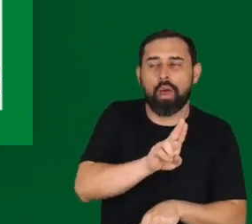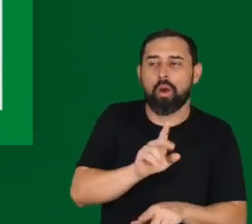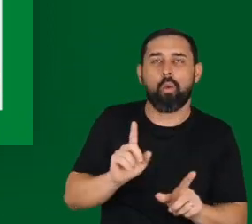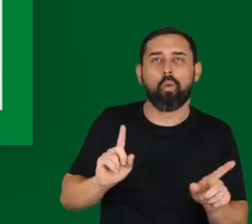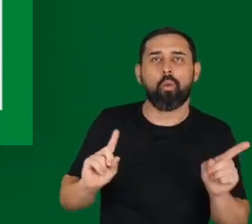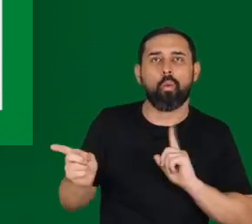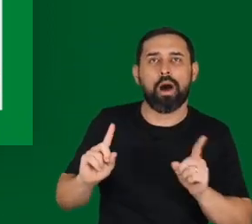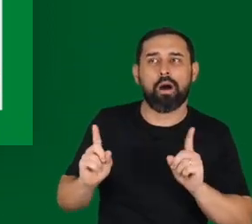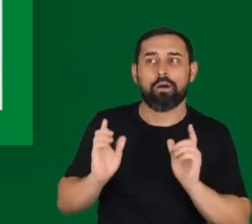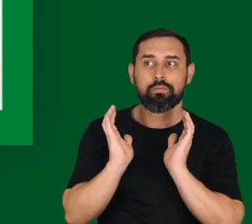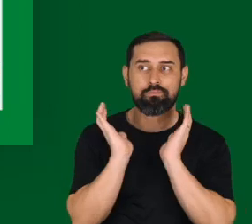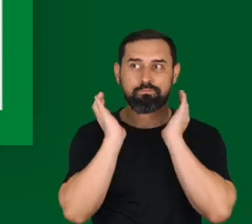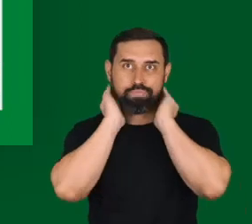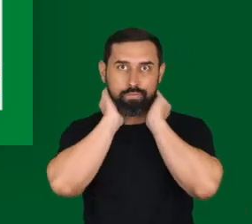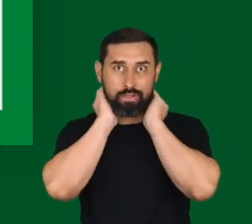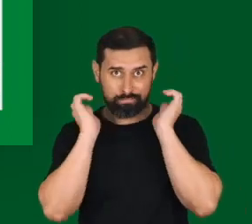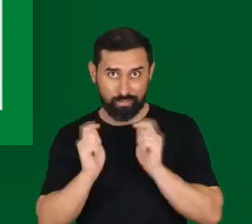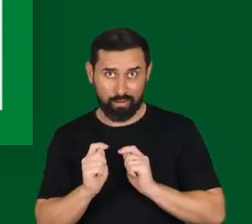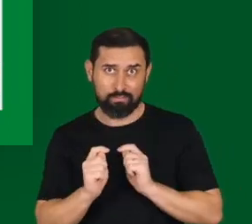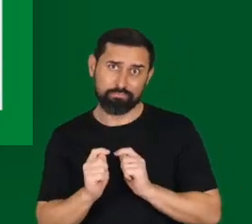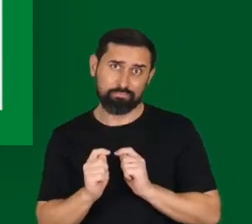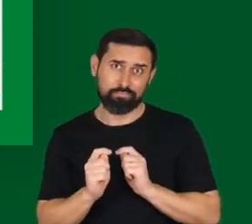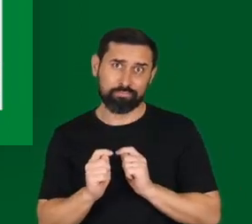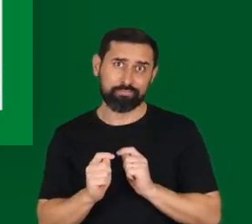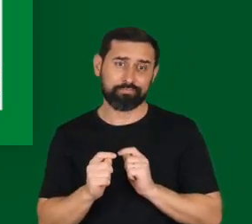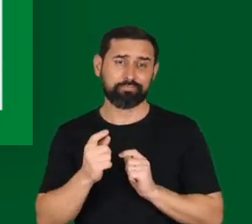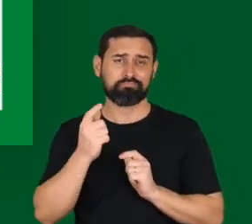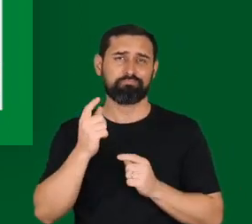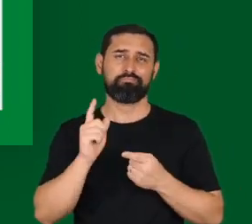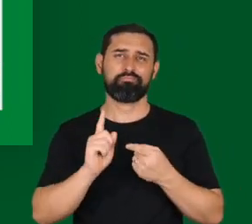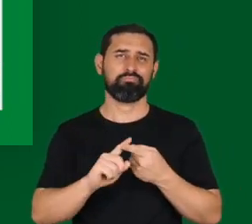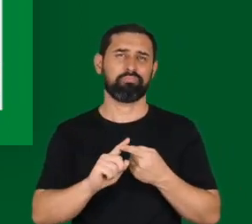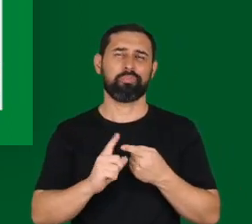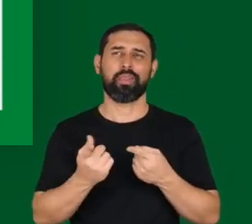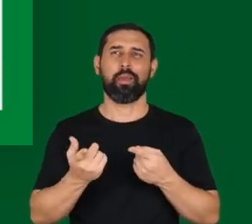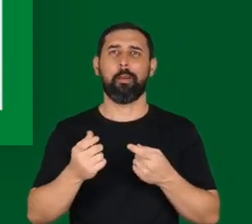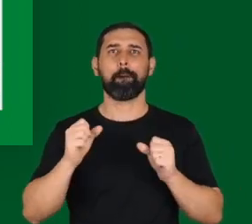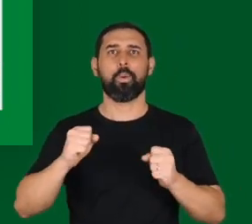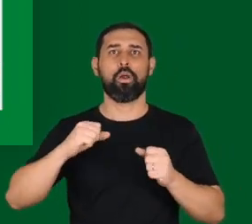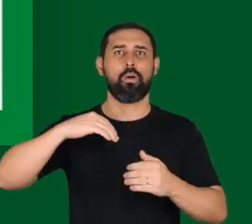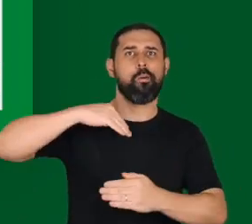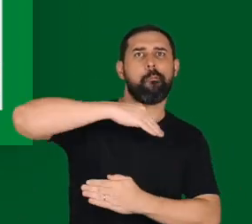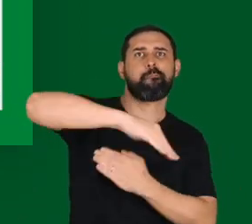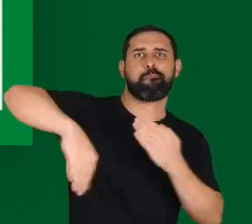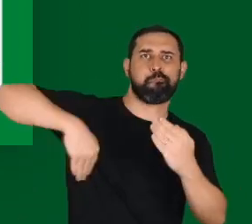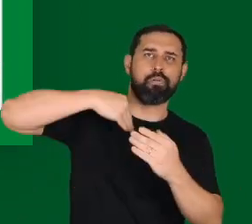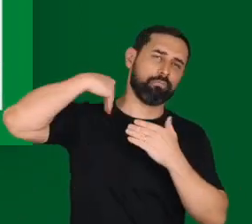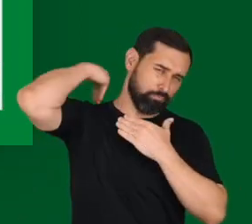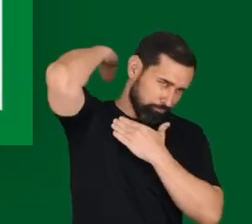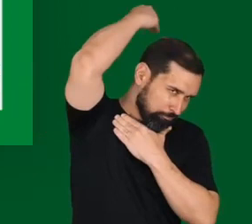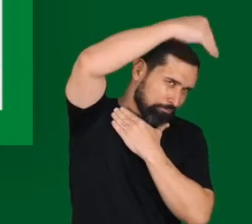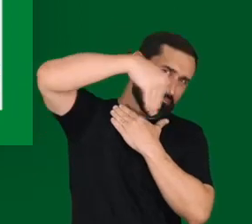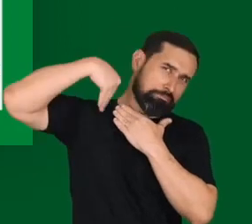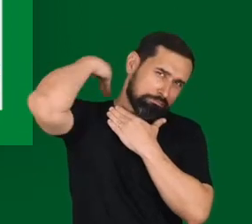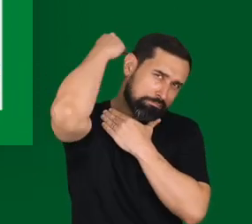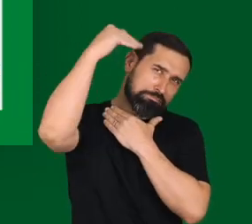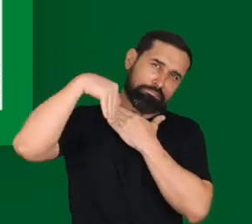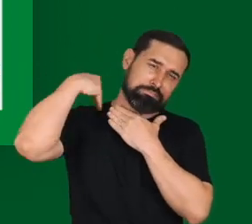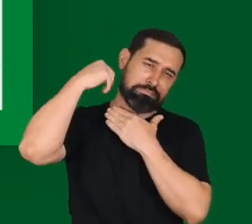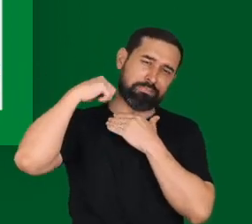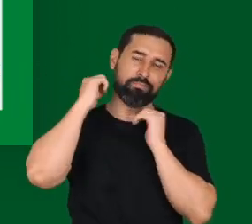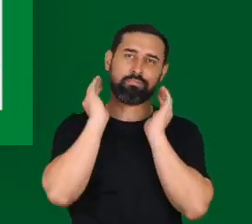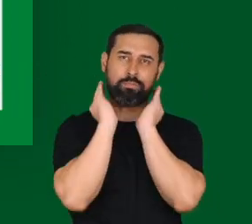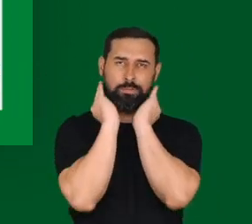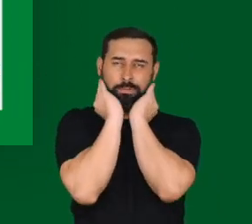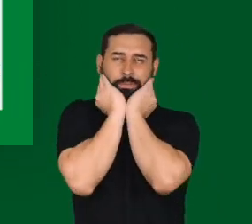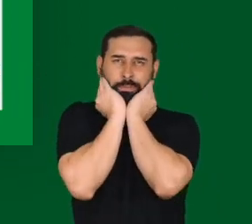manter essa questão como se fosse um colar cervical. Então, a gente pode utilizar coxim, ataduras grandes, que ele vai